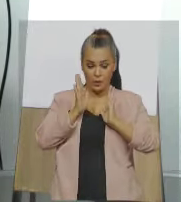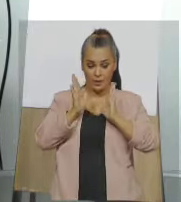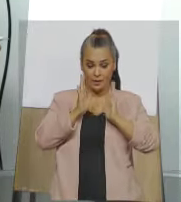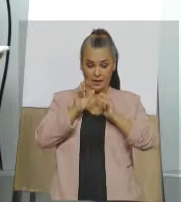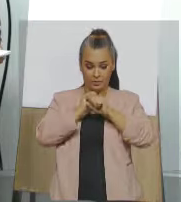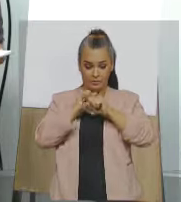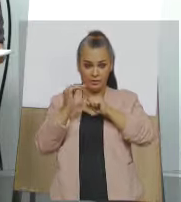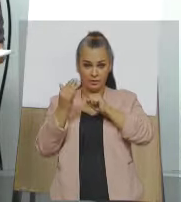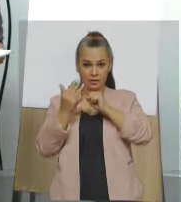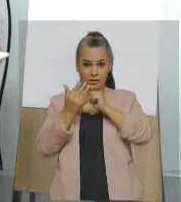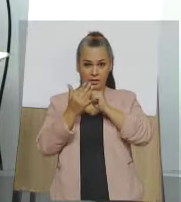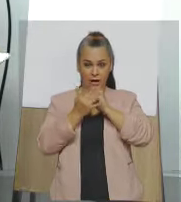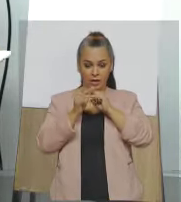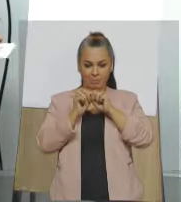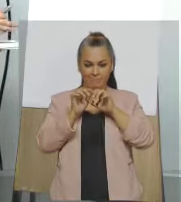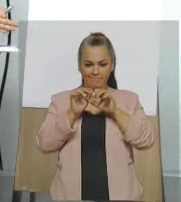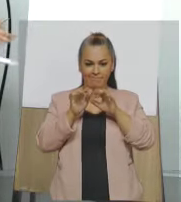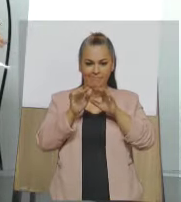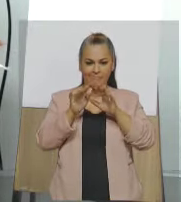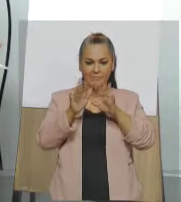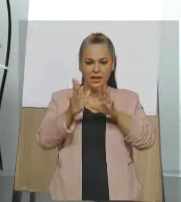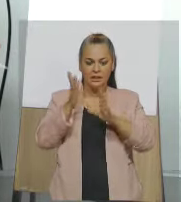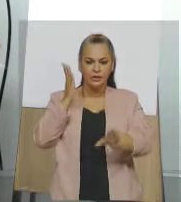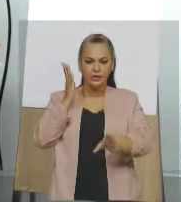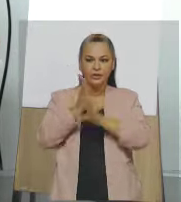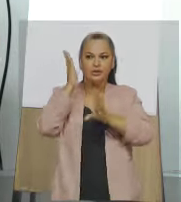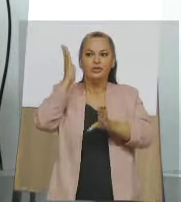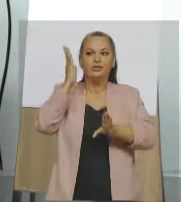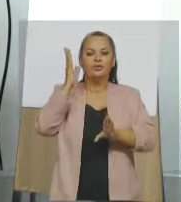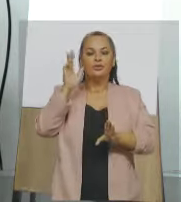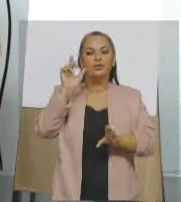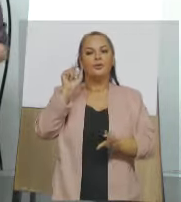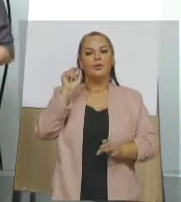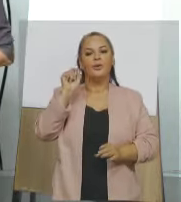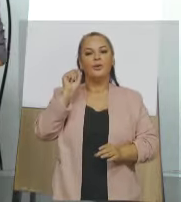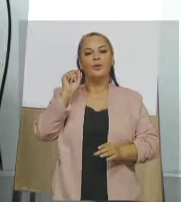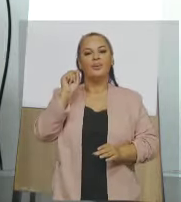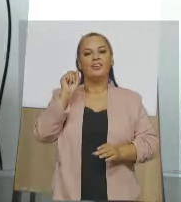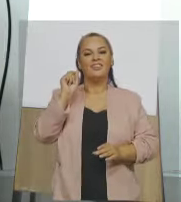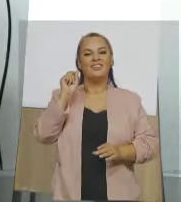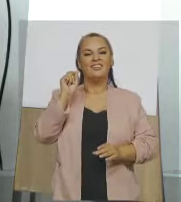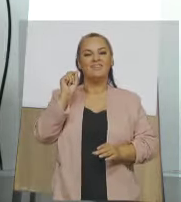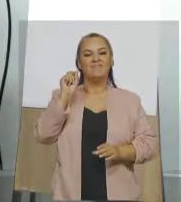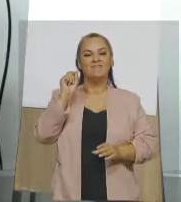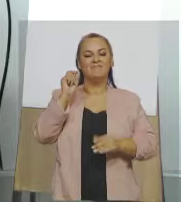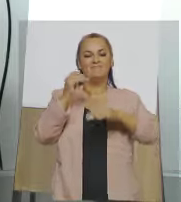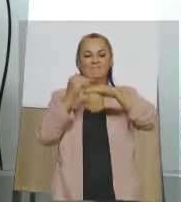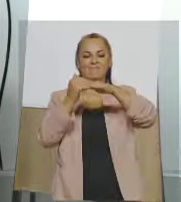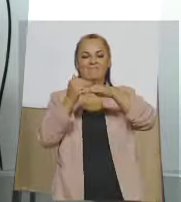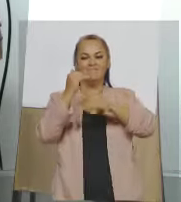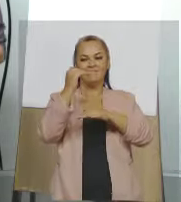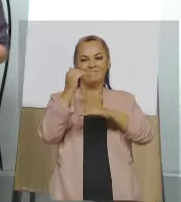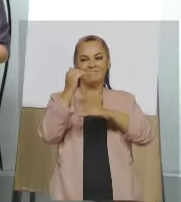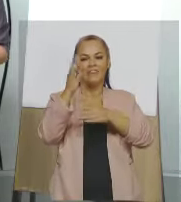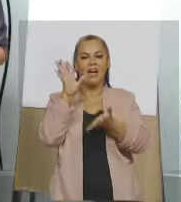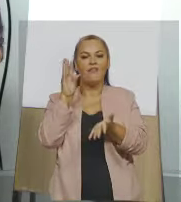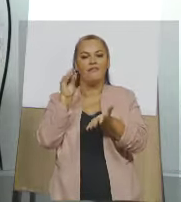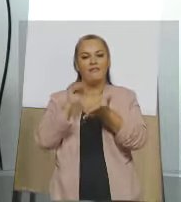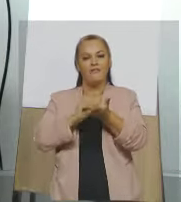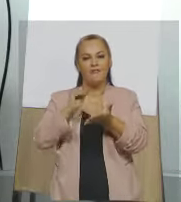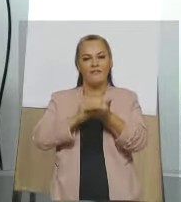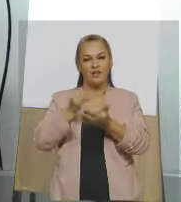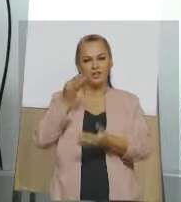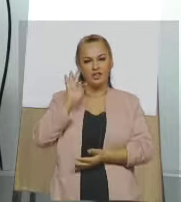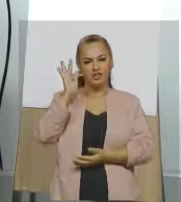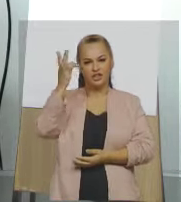obviamente que a tecnologia não vai resolver as desigualdades anteriores, como, por exemplo, a falta de um espaço